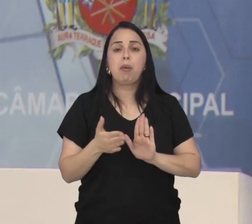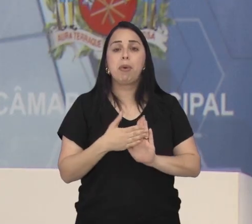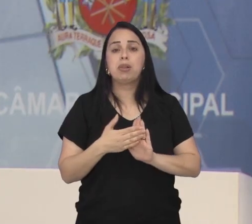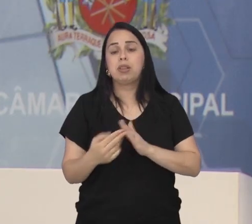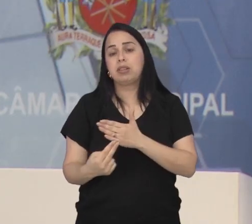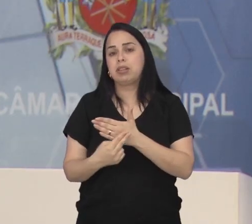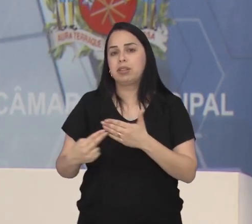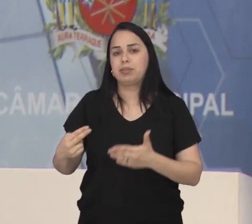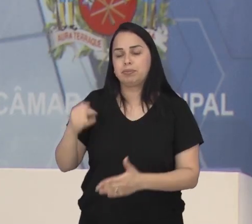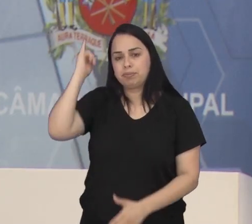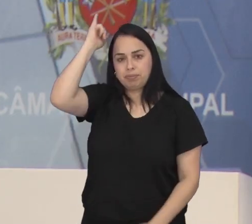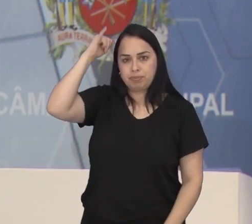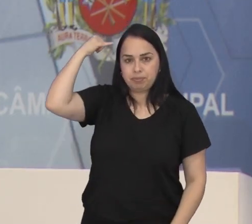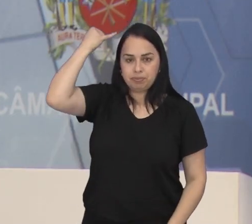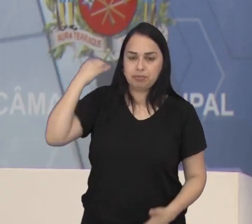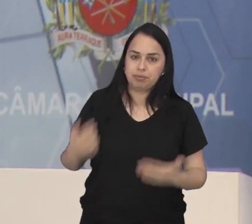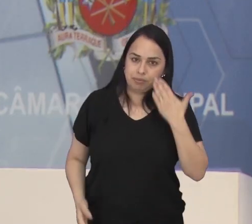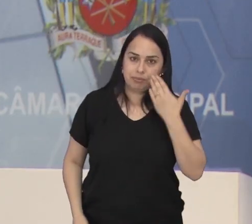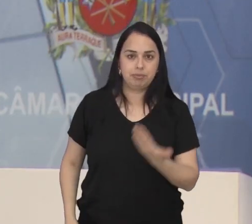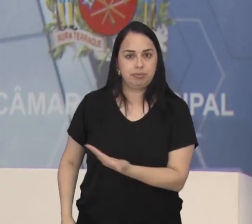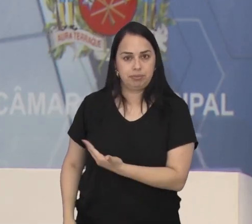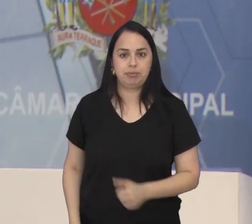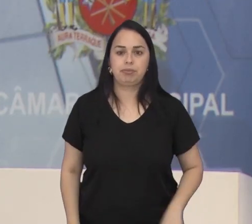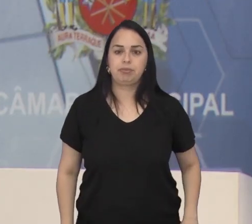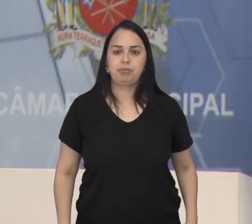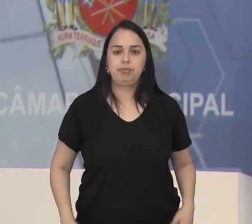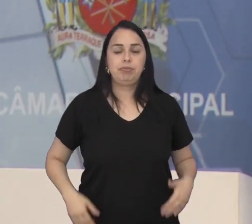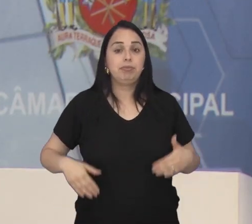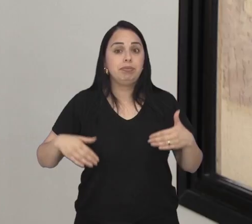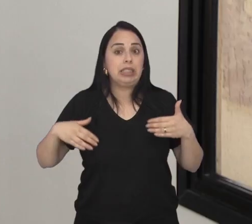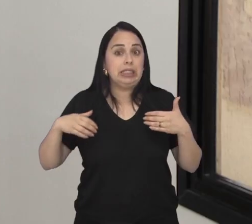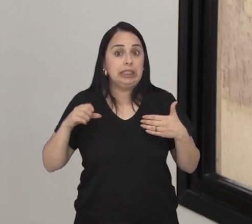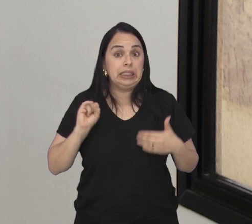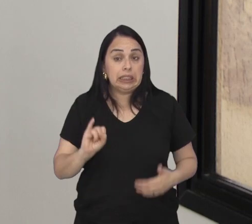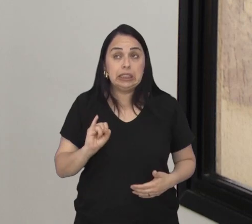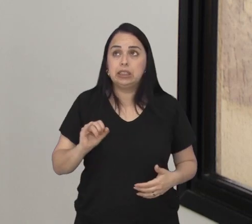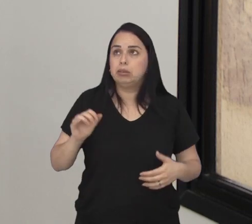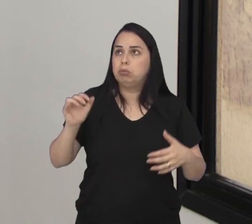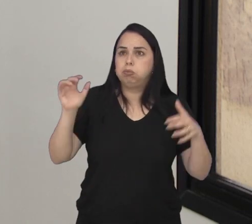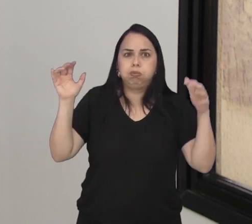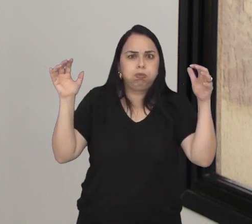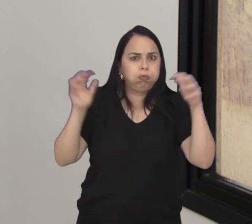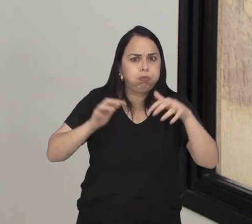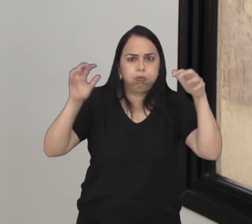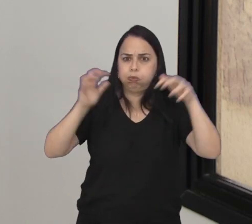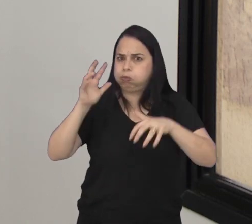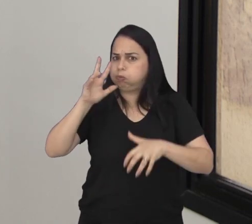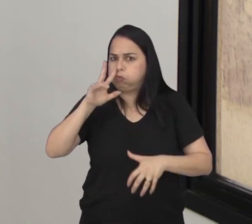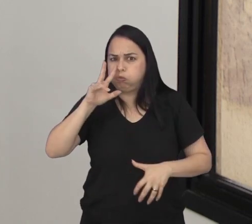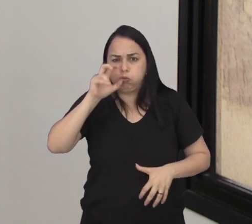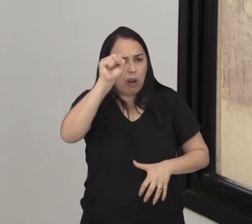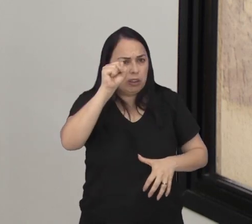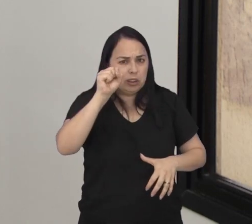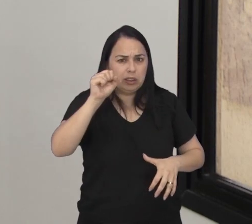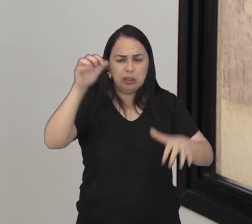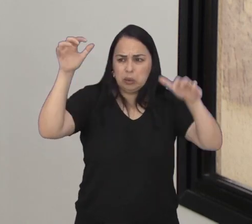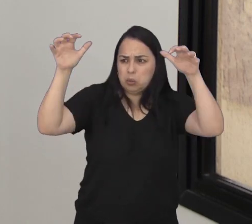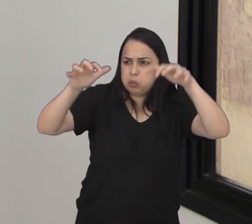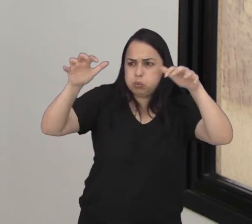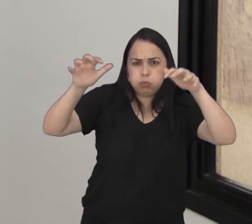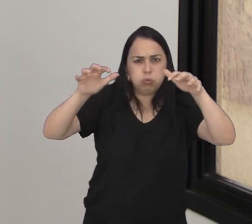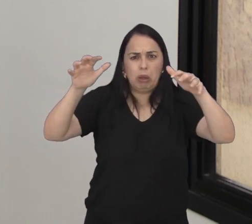A proposta é de autoria do vereador Dr. José Cláudio. Quando tiver um evento extremo com